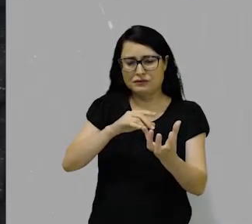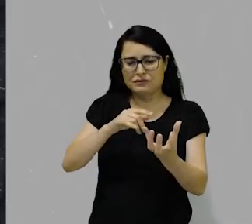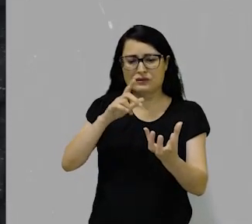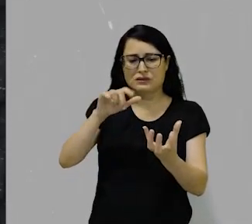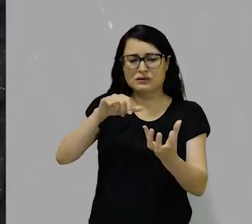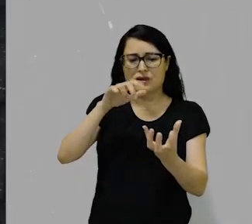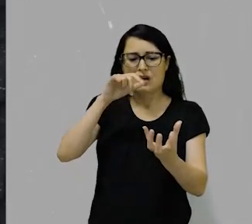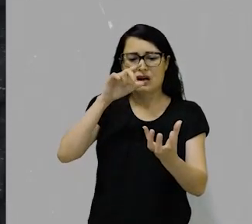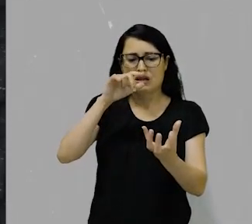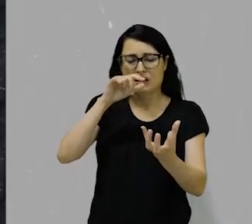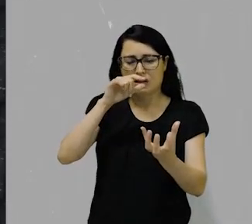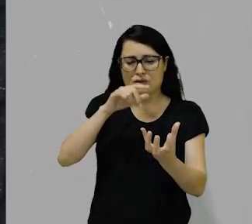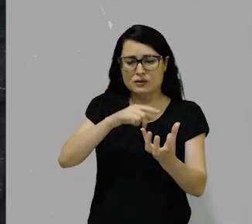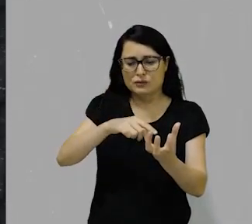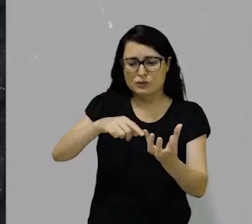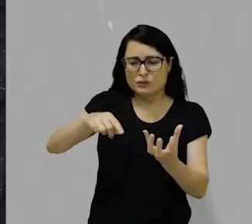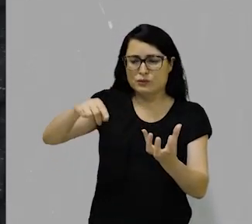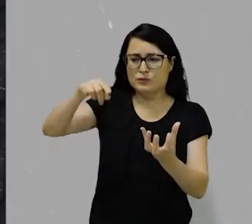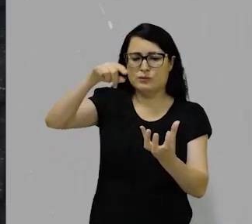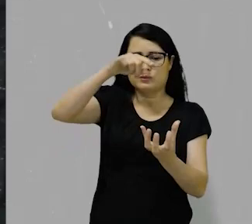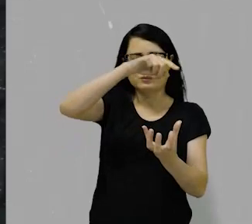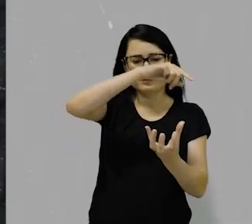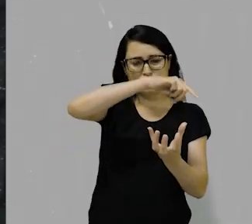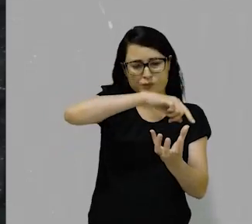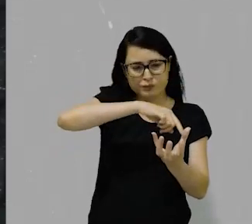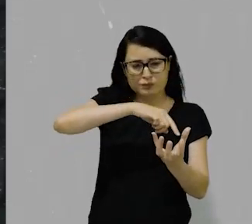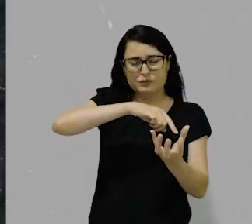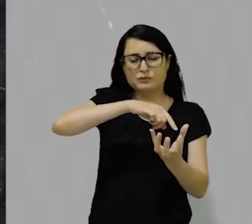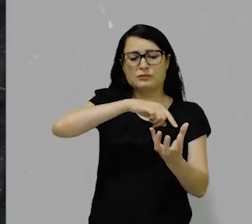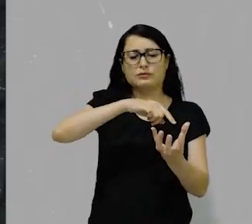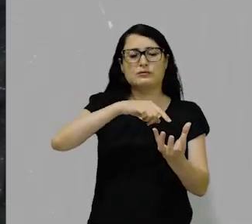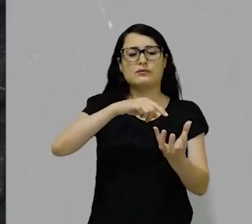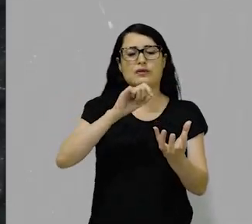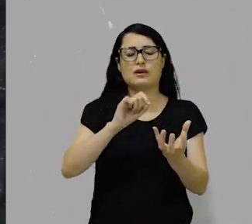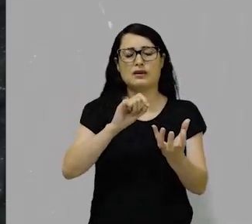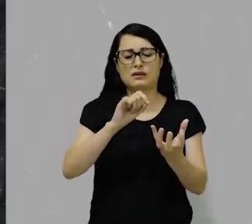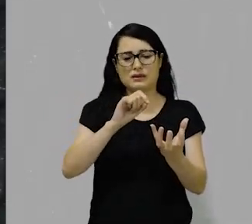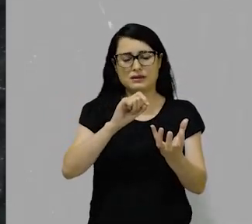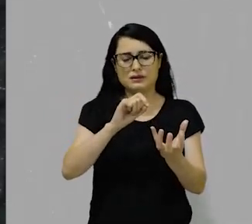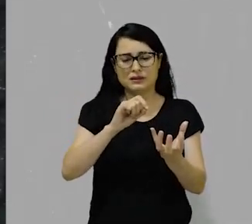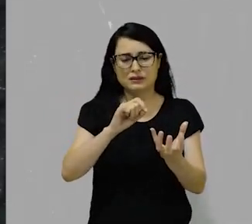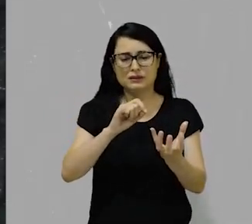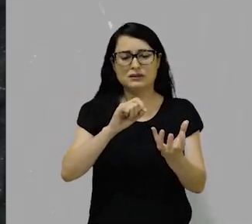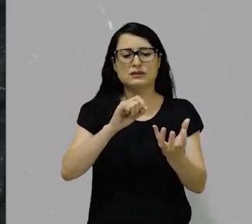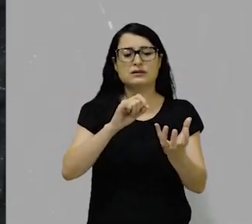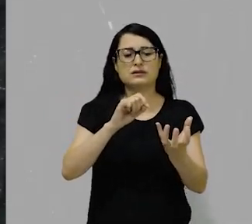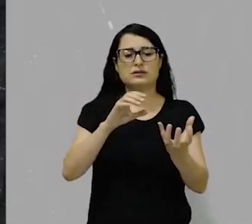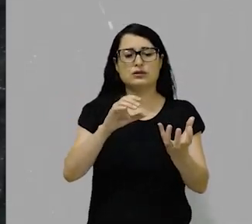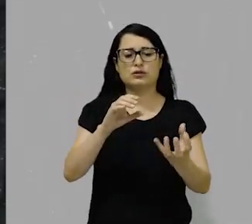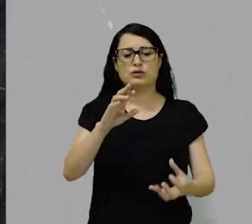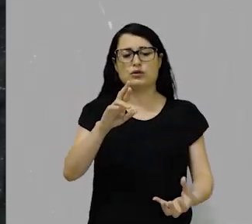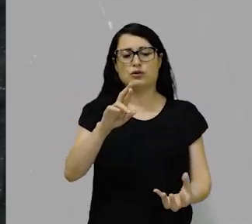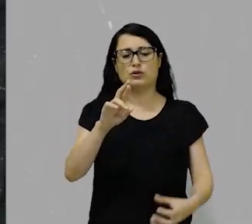líquido, né? Subiu. Isso, galera, é o que nós chamamos das correntes de